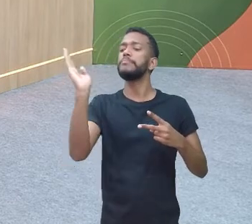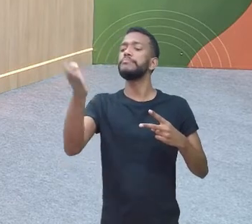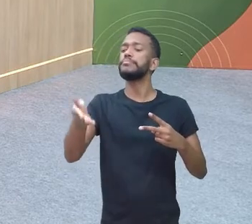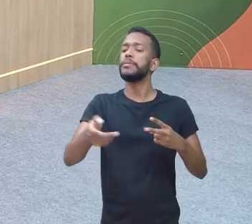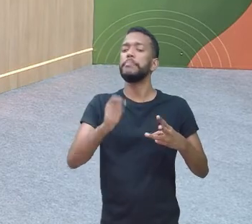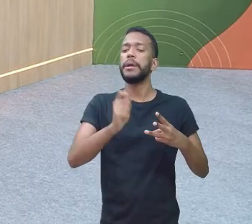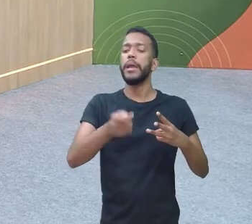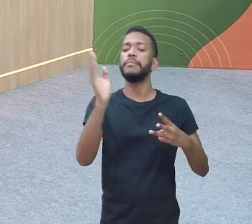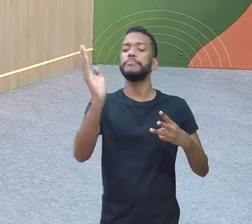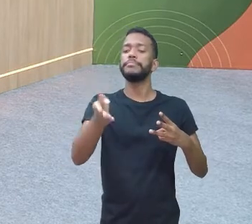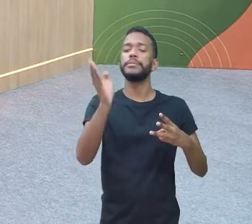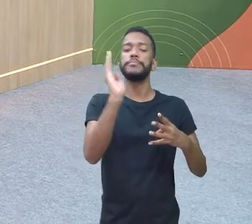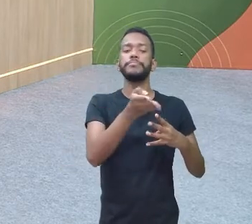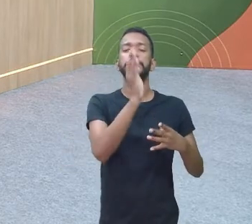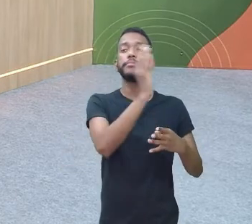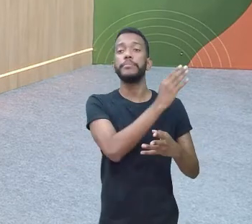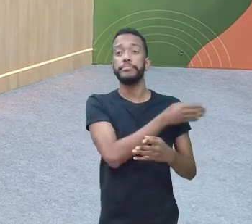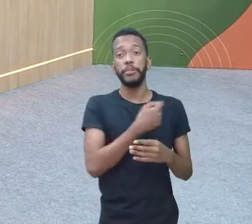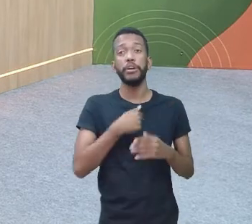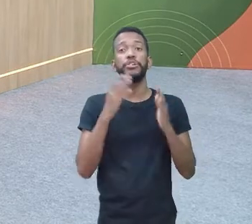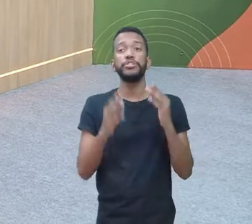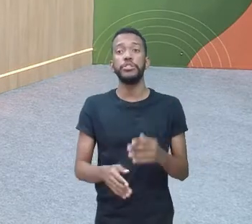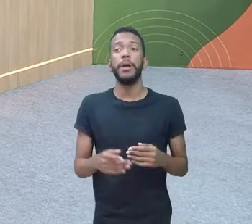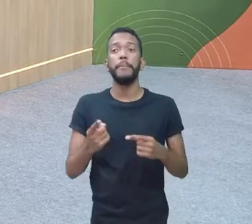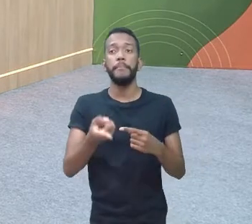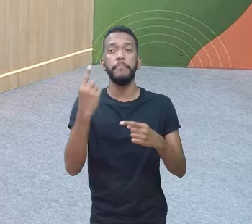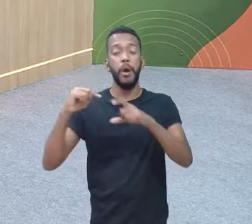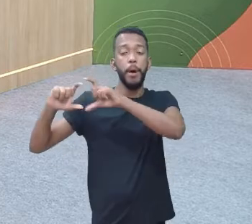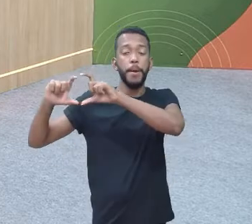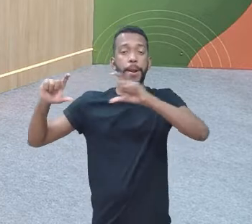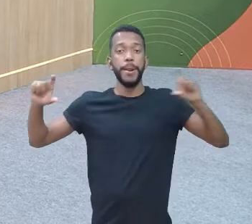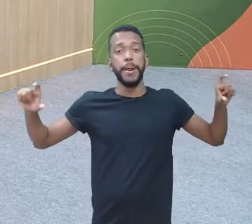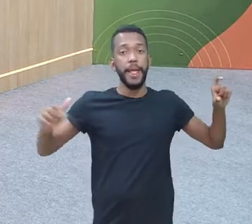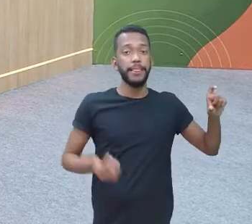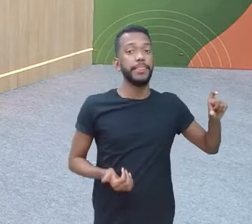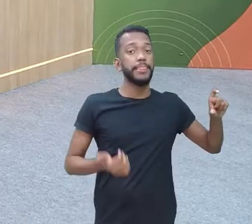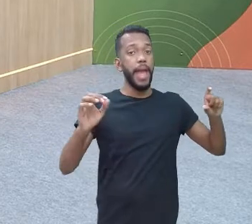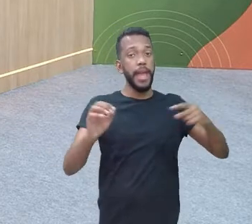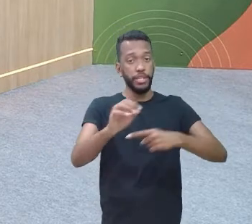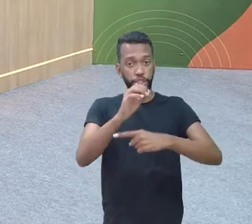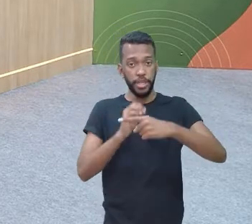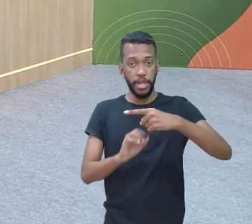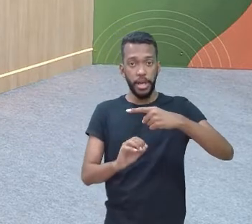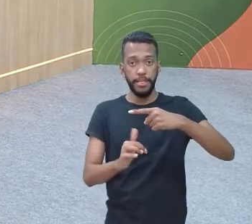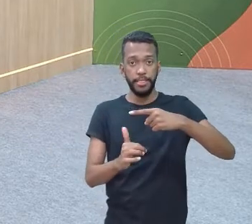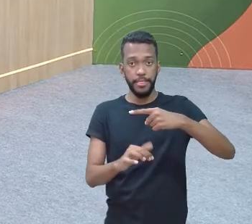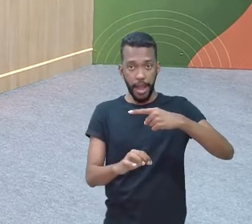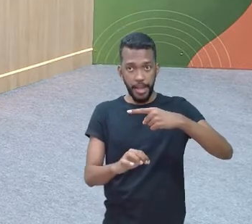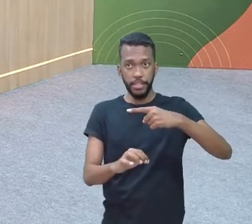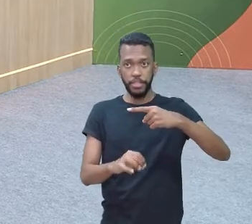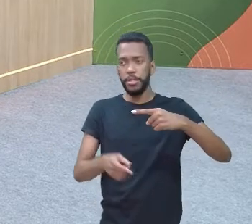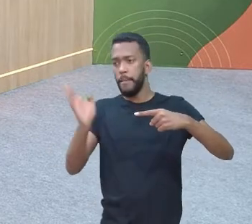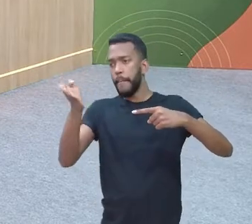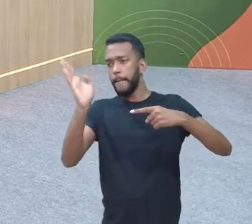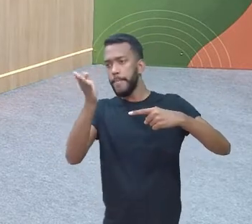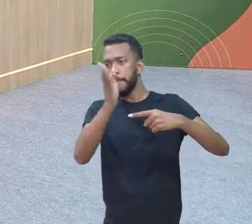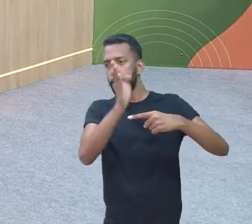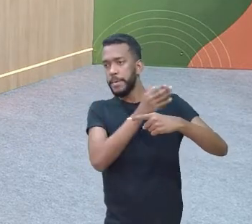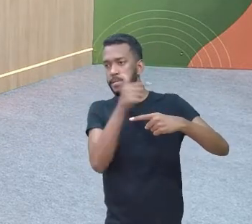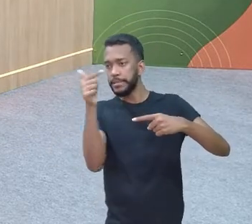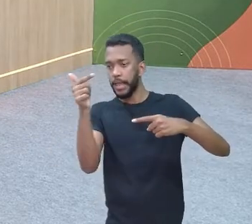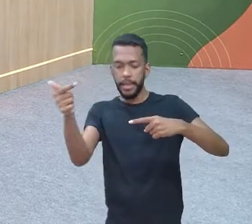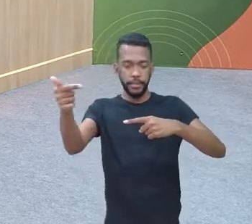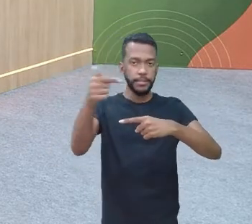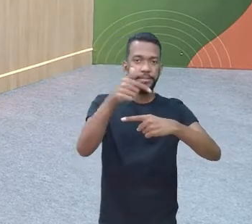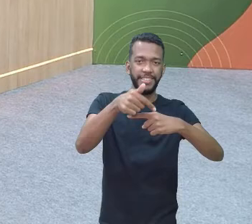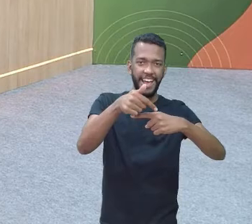posso representar isso como o denominador sendo 10 e o numerador sendo 7, né? 7 décimos do valor